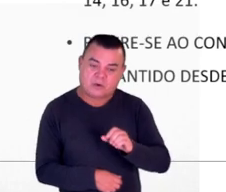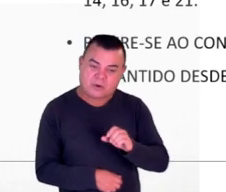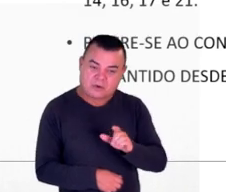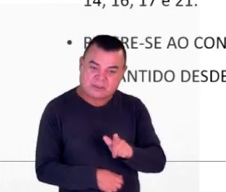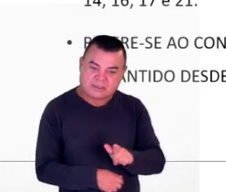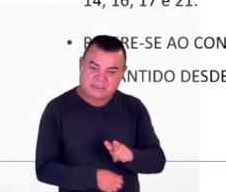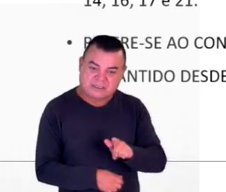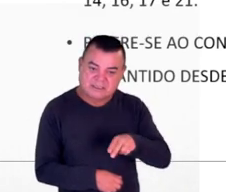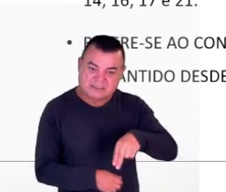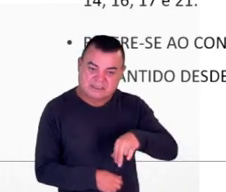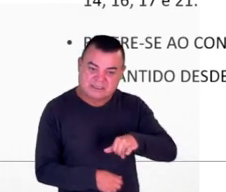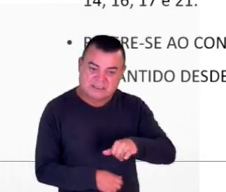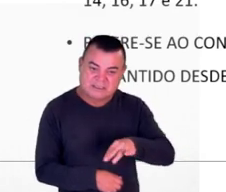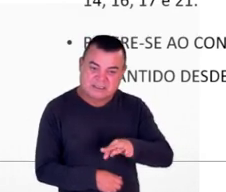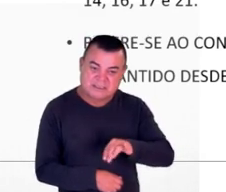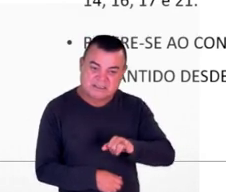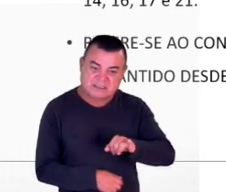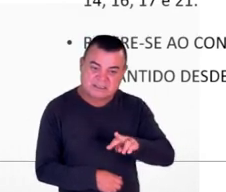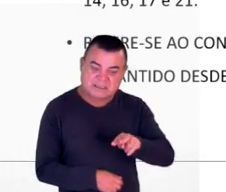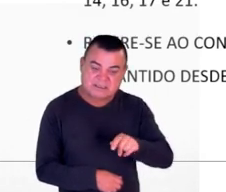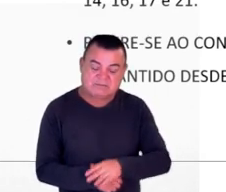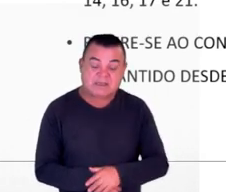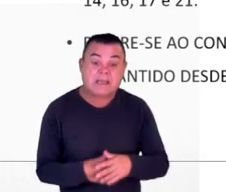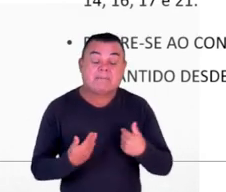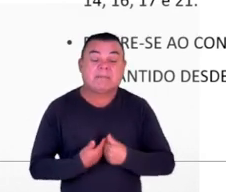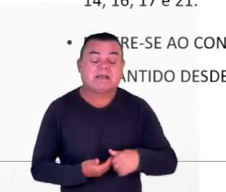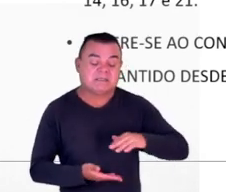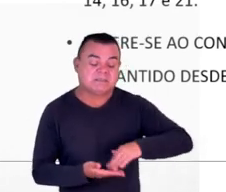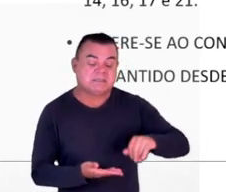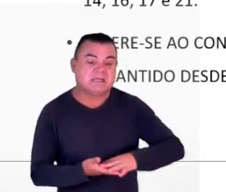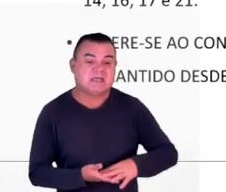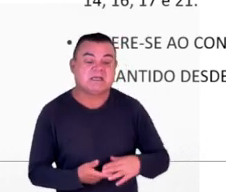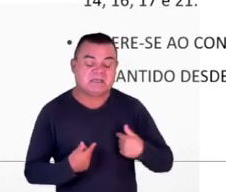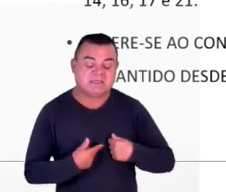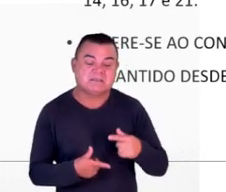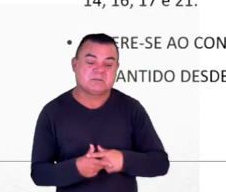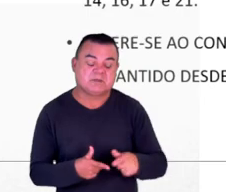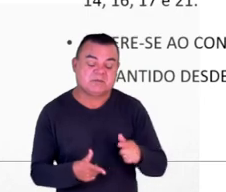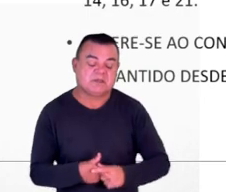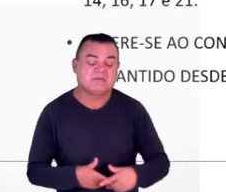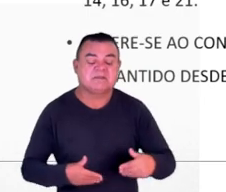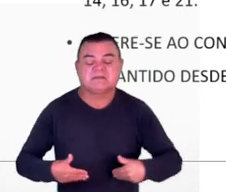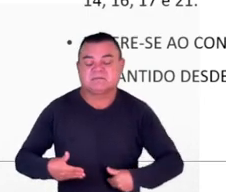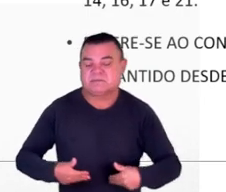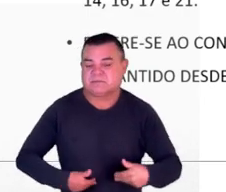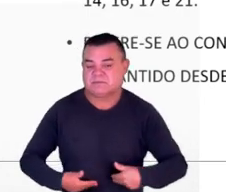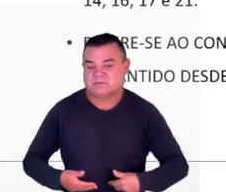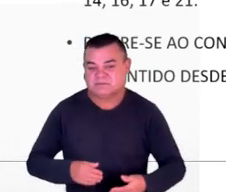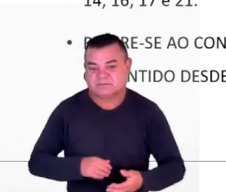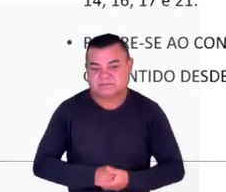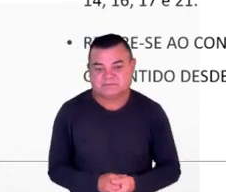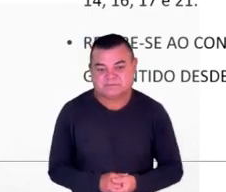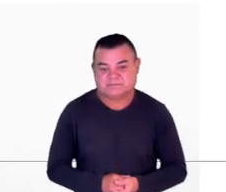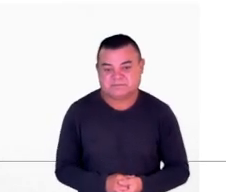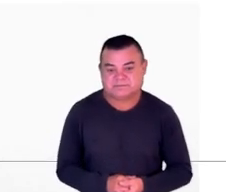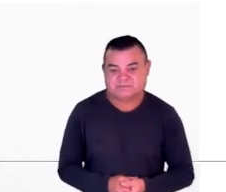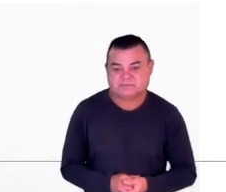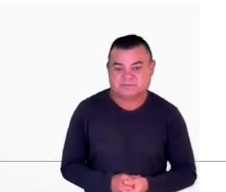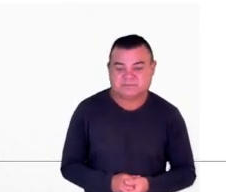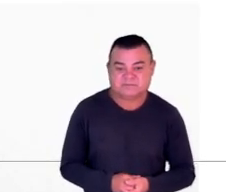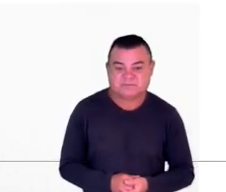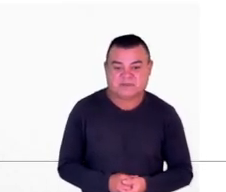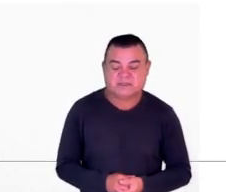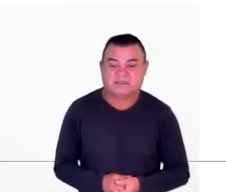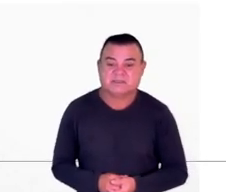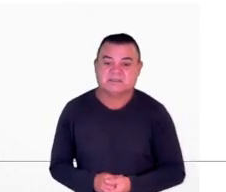condição de romper o c da pobreza e da extrema pobreza Jan